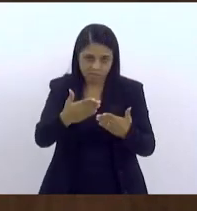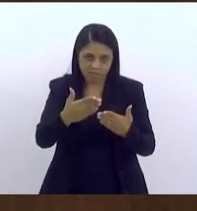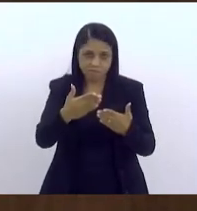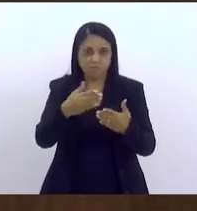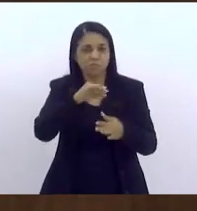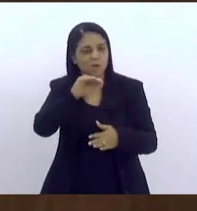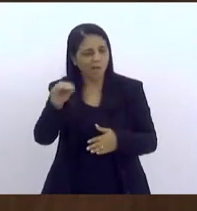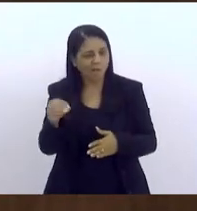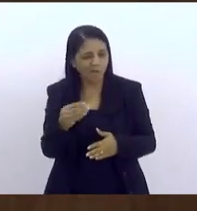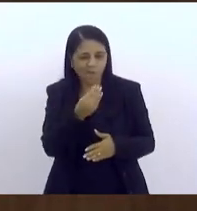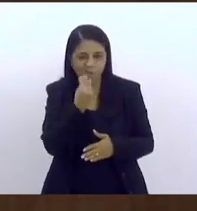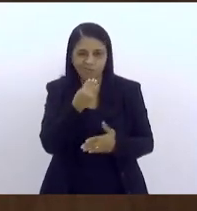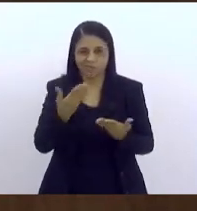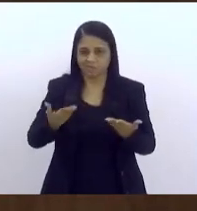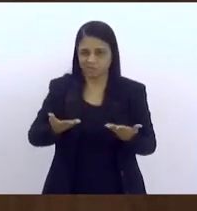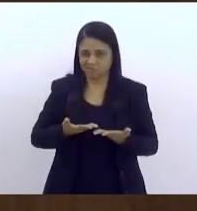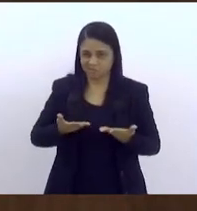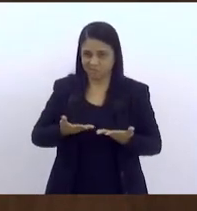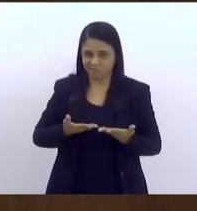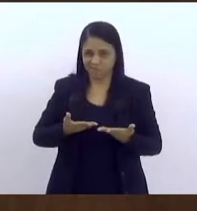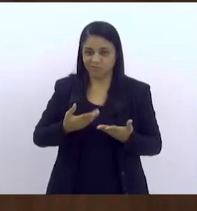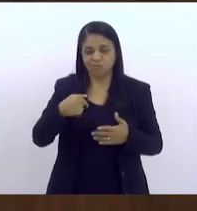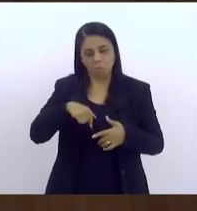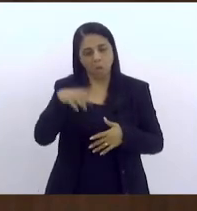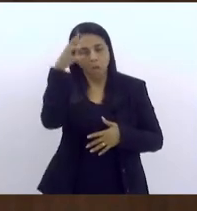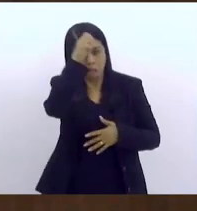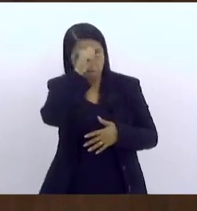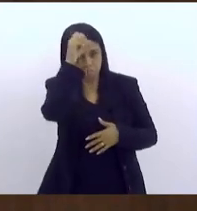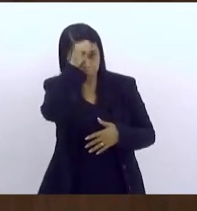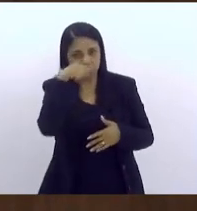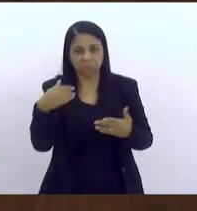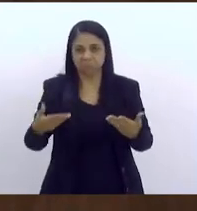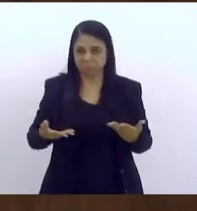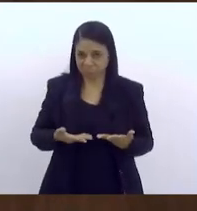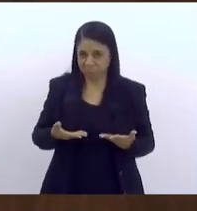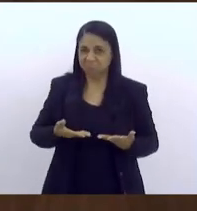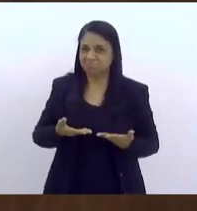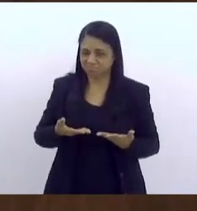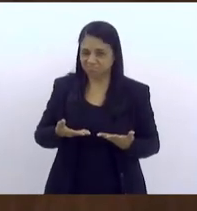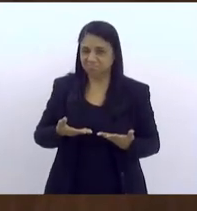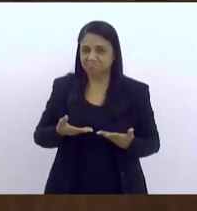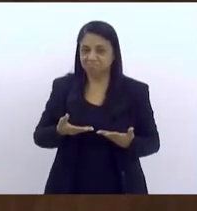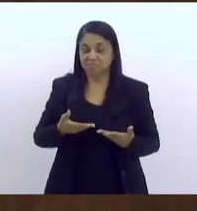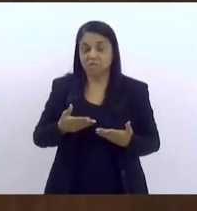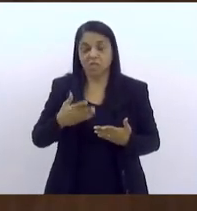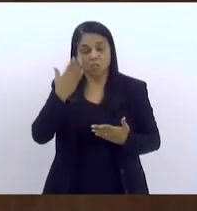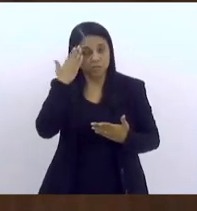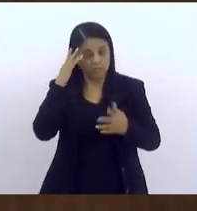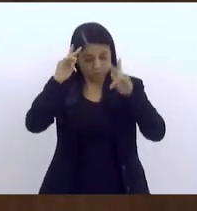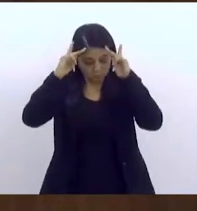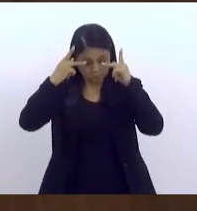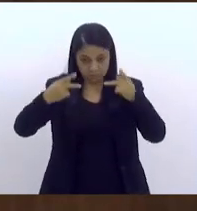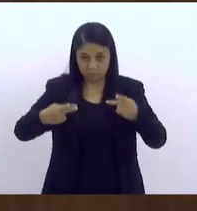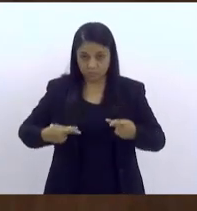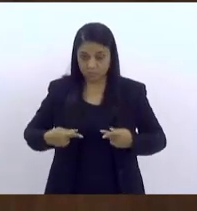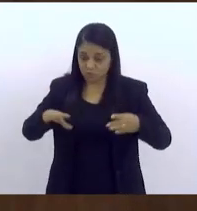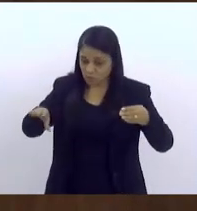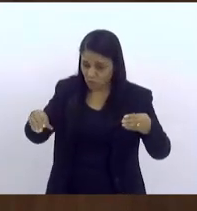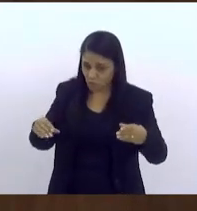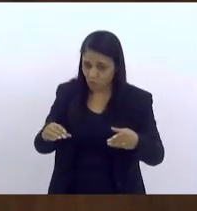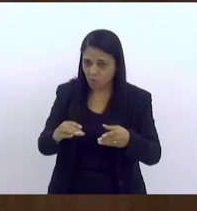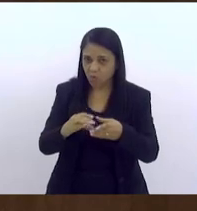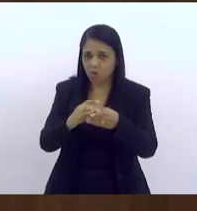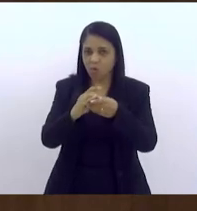essa oportunidade e estou aqui para aprender mesmo e eu entendo que o ser humano ele se completa em suas